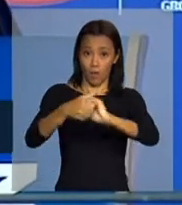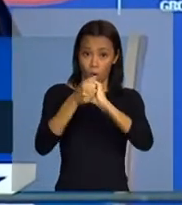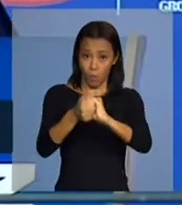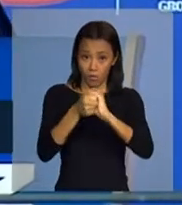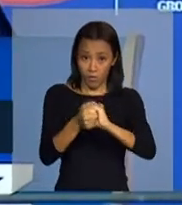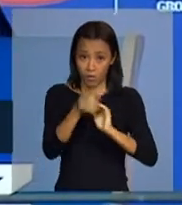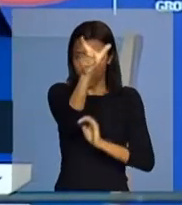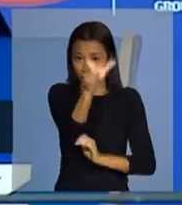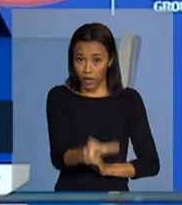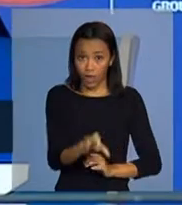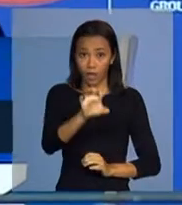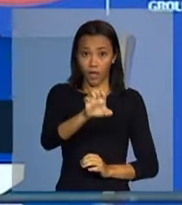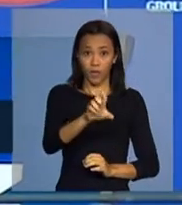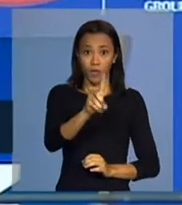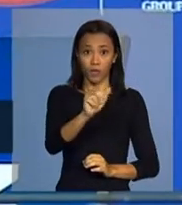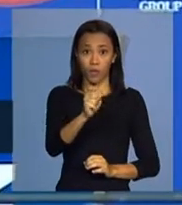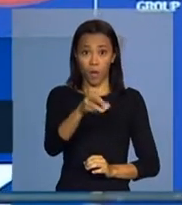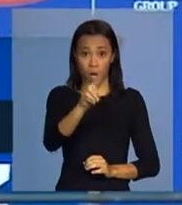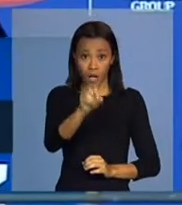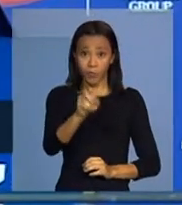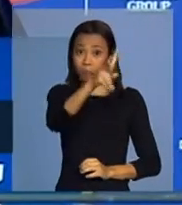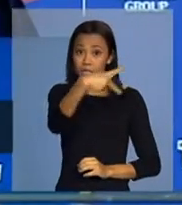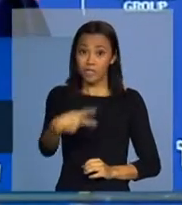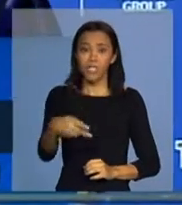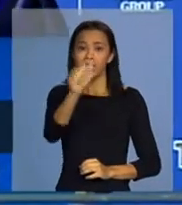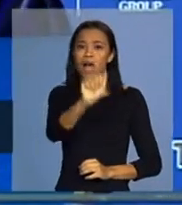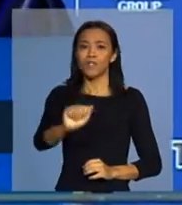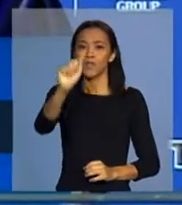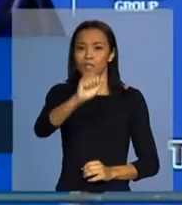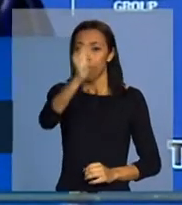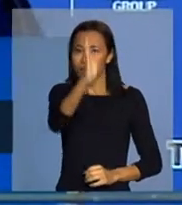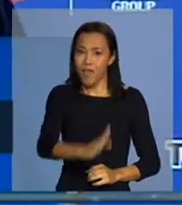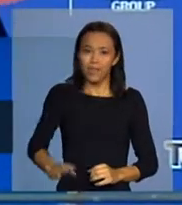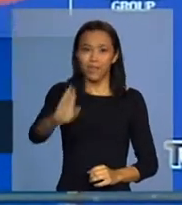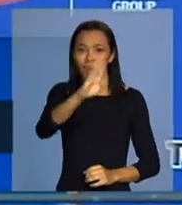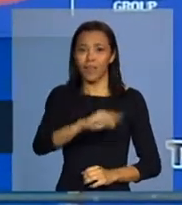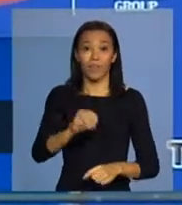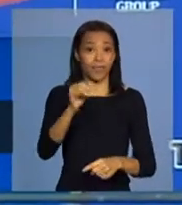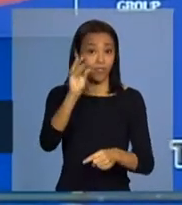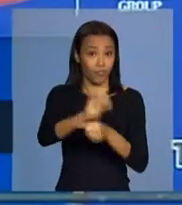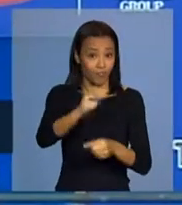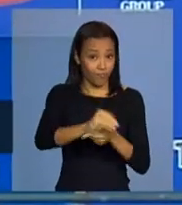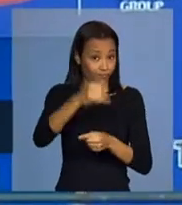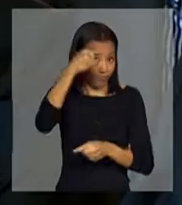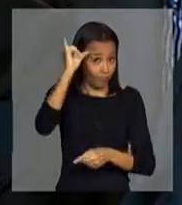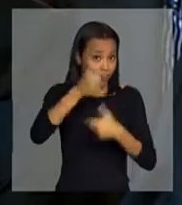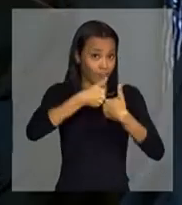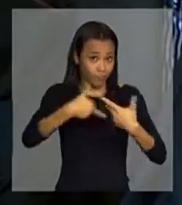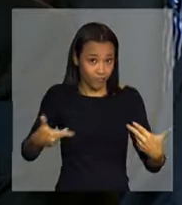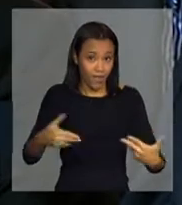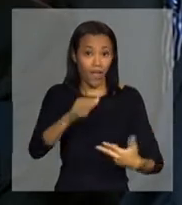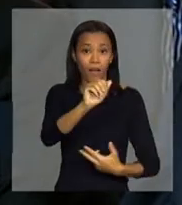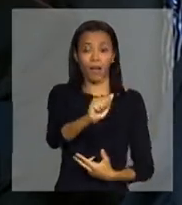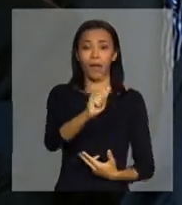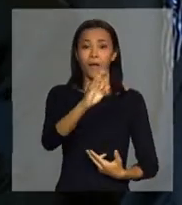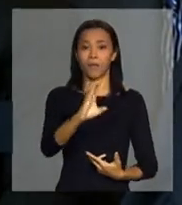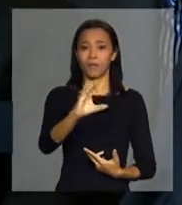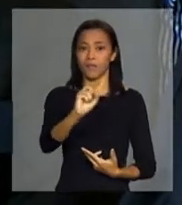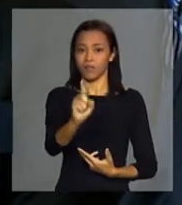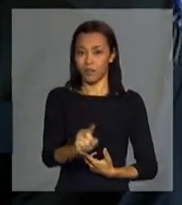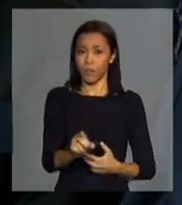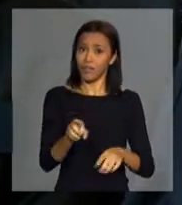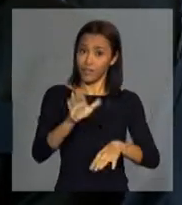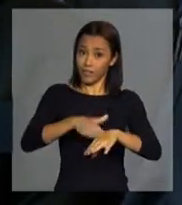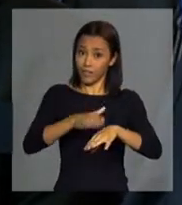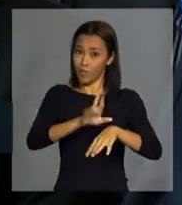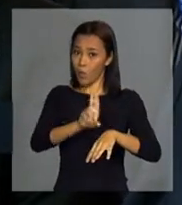Eduardo Biagi, presidente da Associação Brasileira de Criadores de Zebu, ABCZ, e, por intermédio dele,